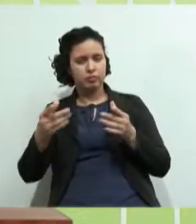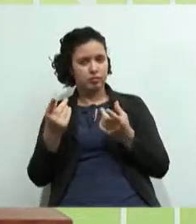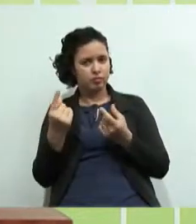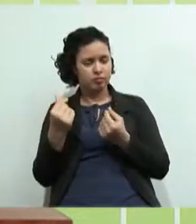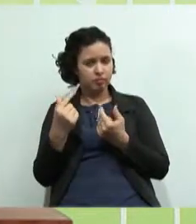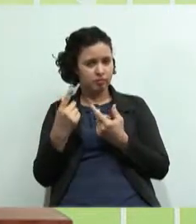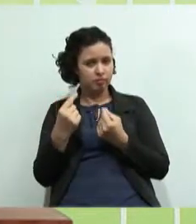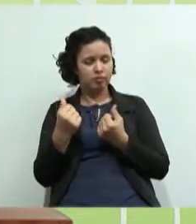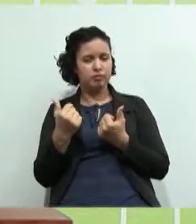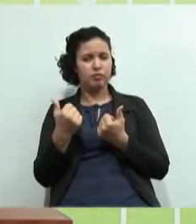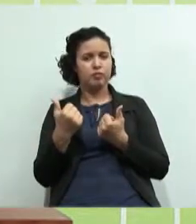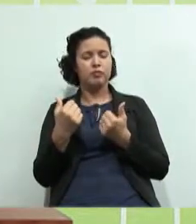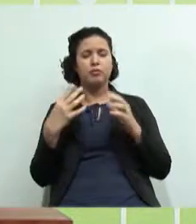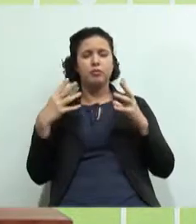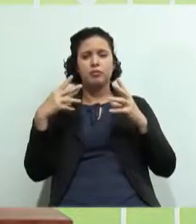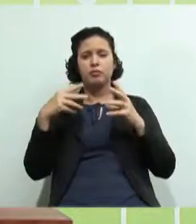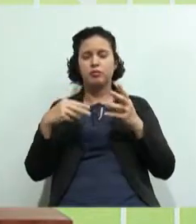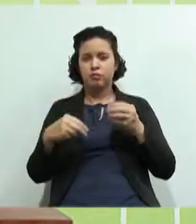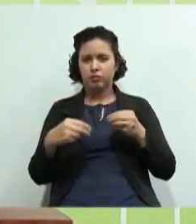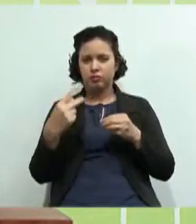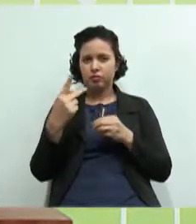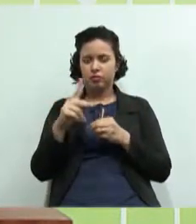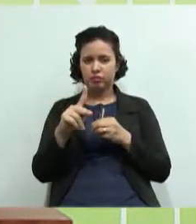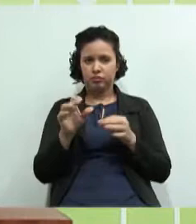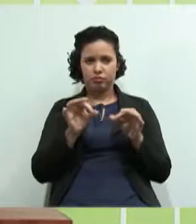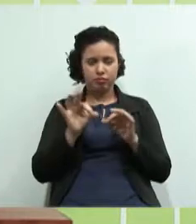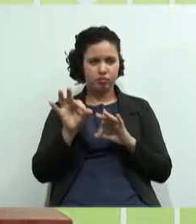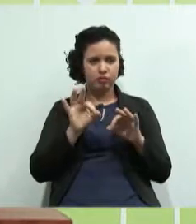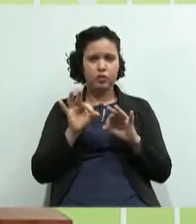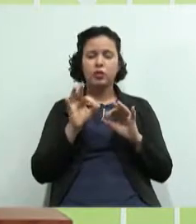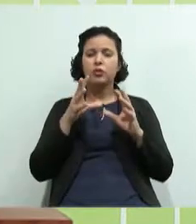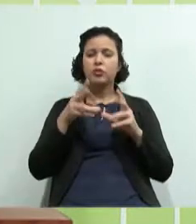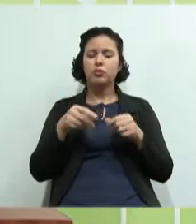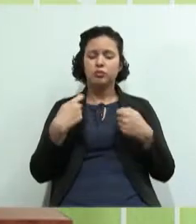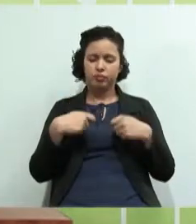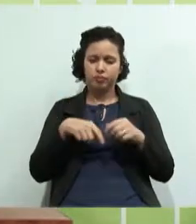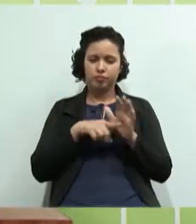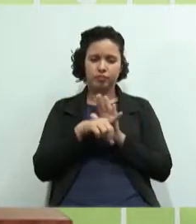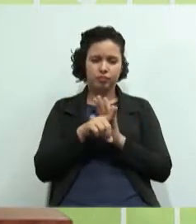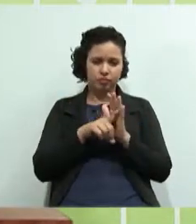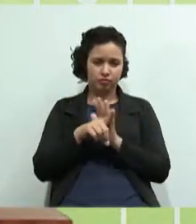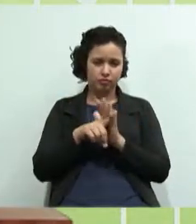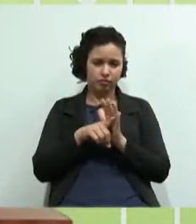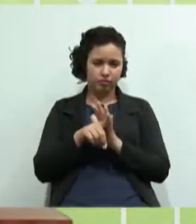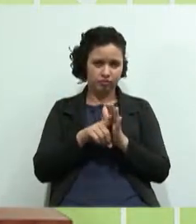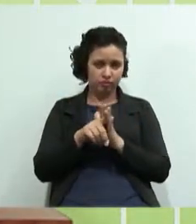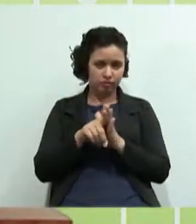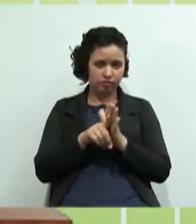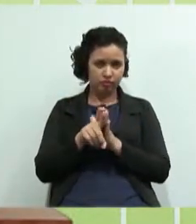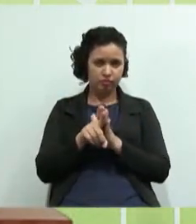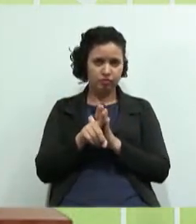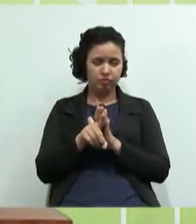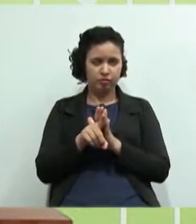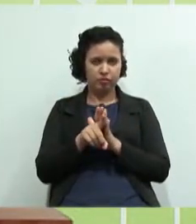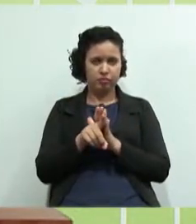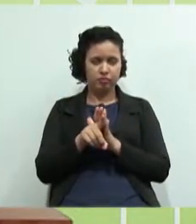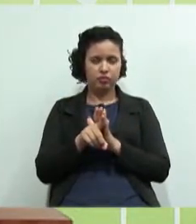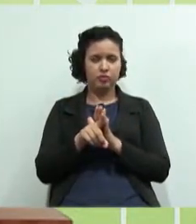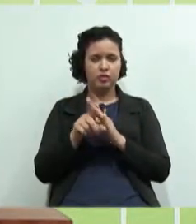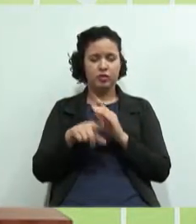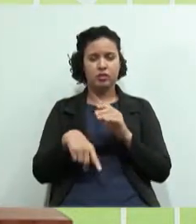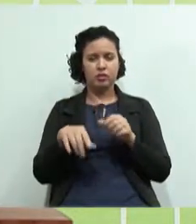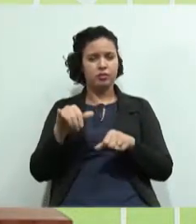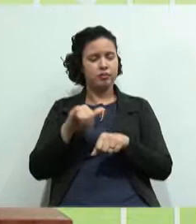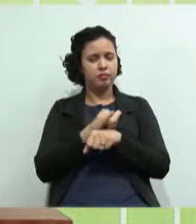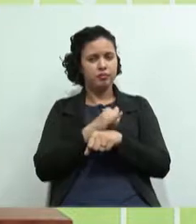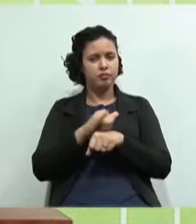como um todo, ele interfere no seu planejamento. Tudo isso precisa ser analisado. Por isso que ele fala, a avaliação das alternativas estratégicas